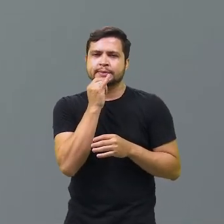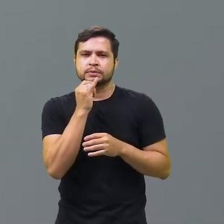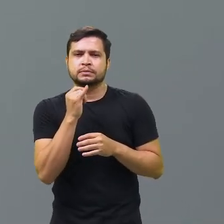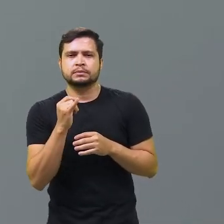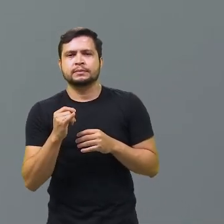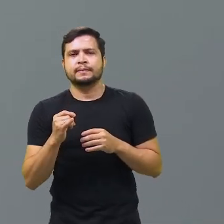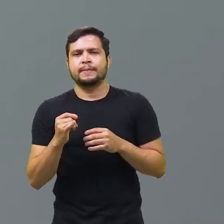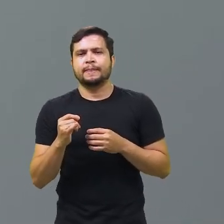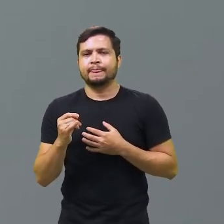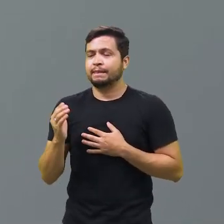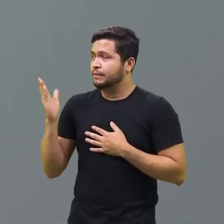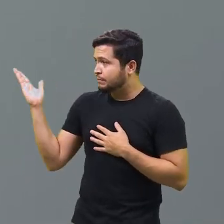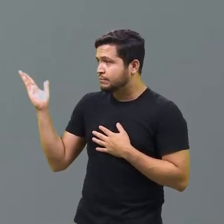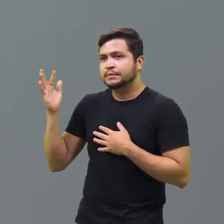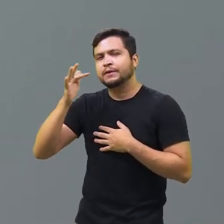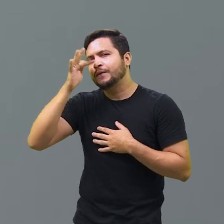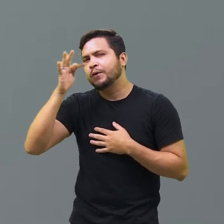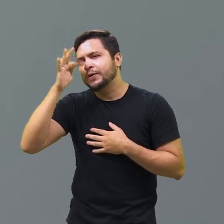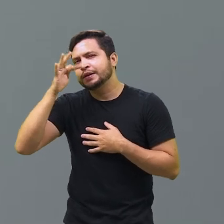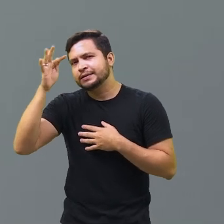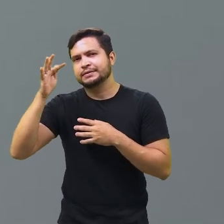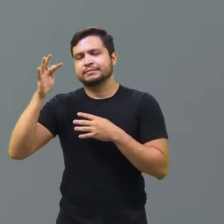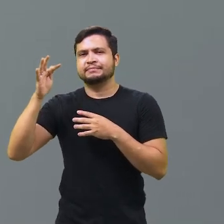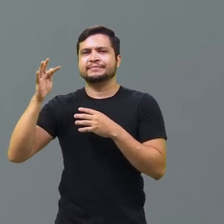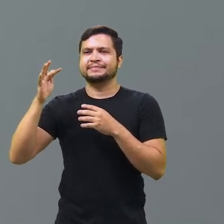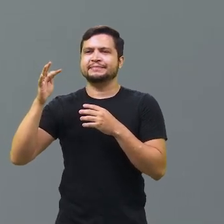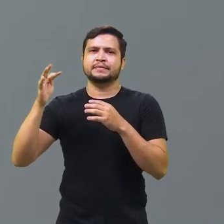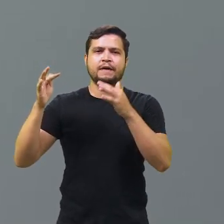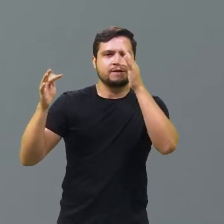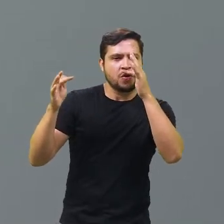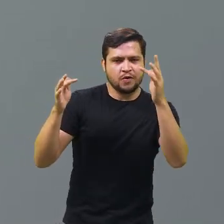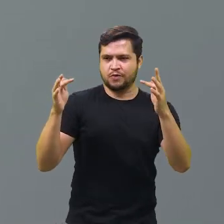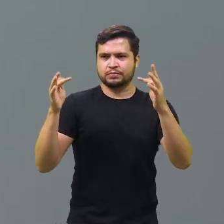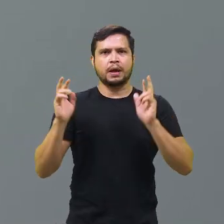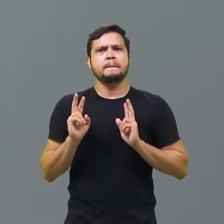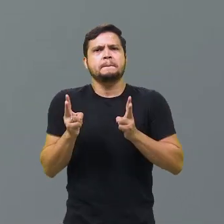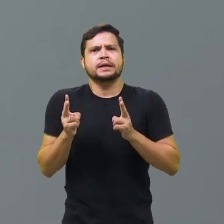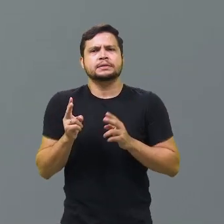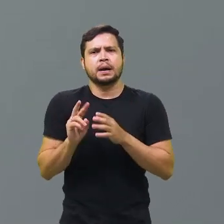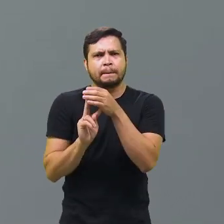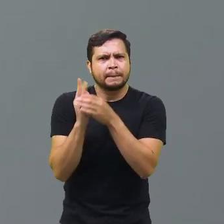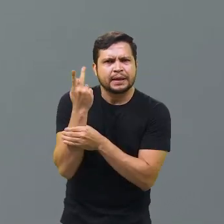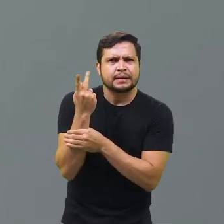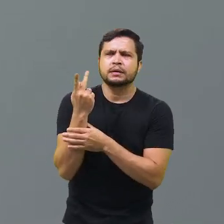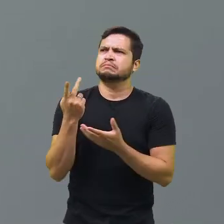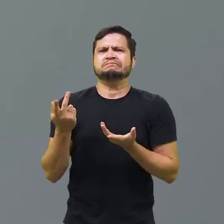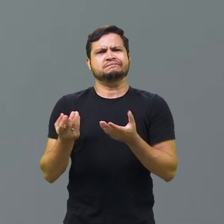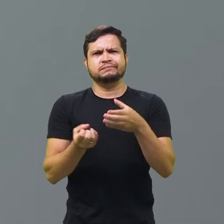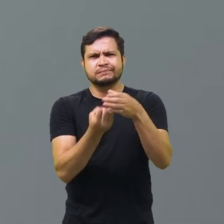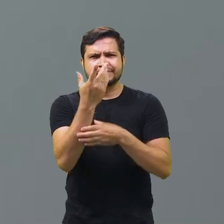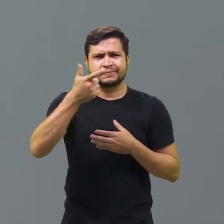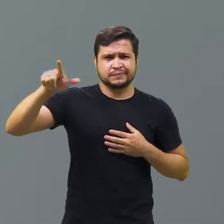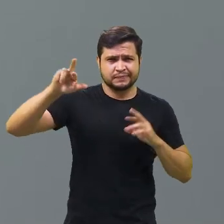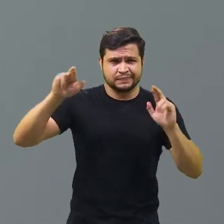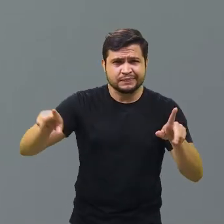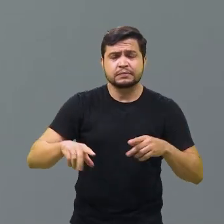cruzamento entre flores da mesma planta, eu não vou ter muita diversidade, né? Eu vou formar seres vivos,